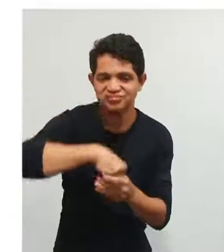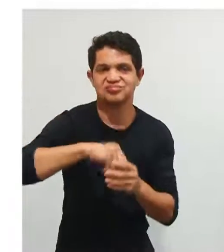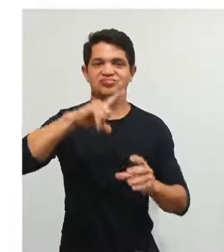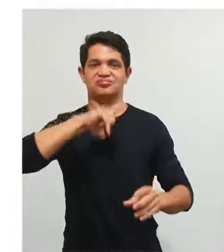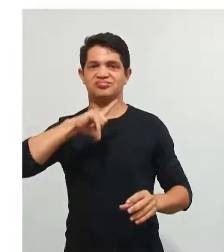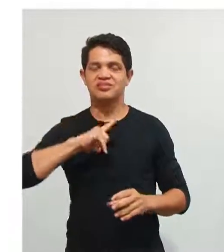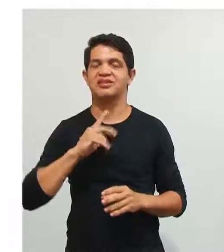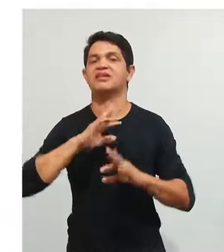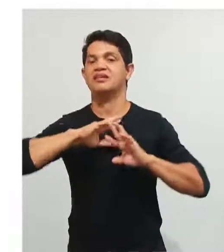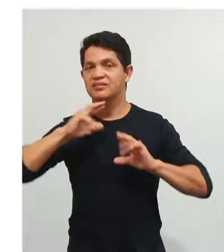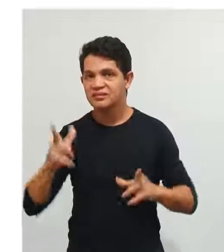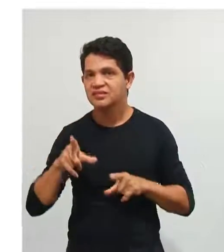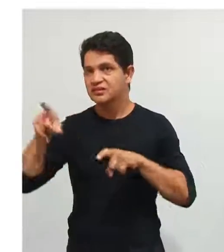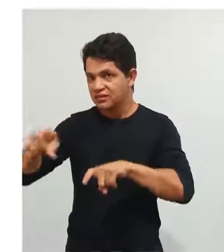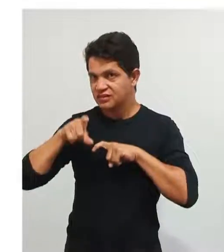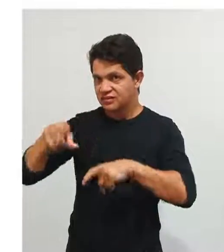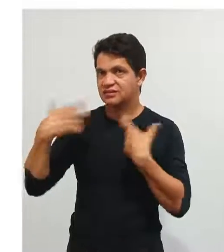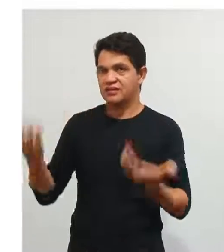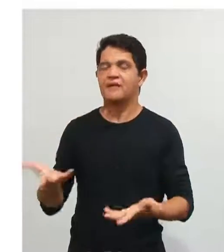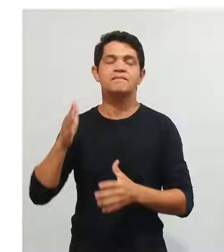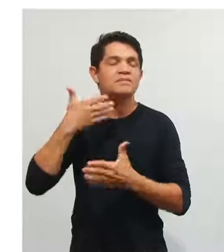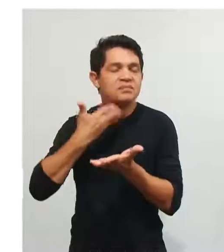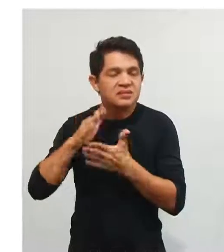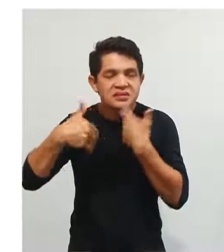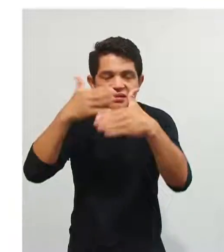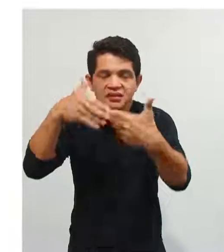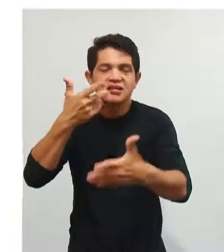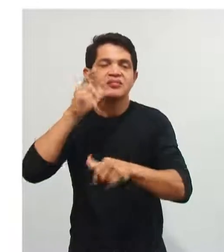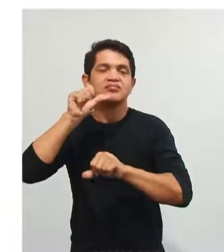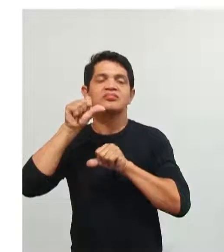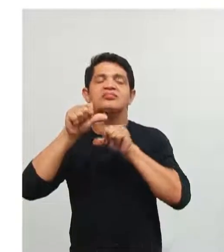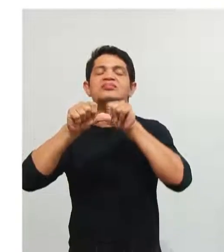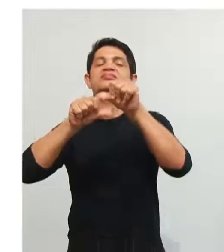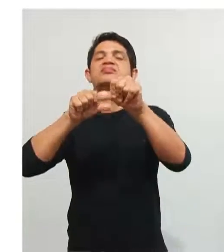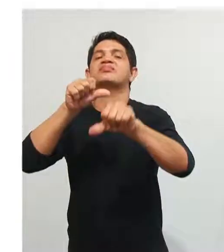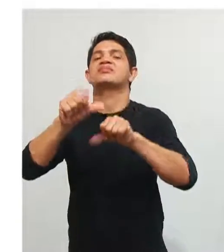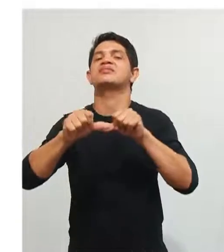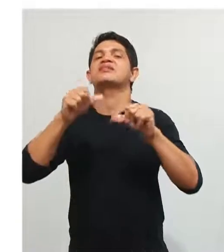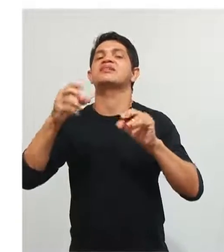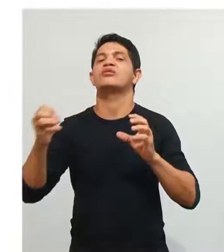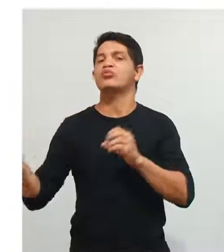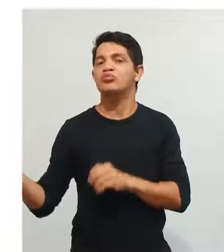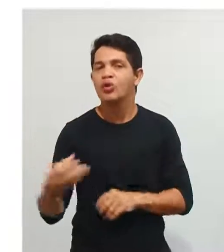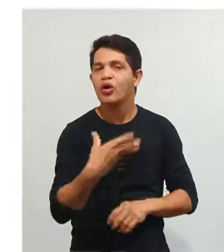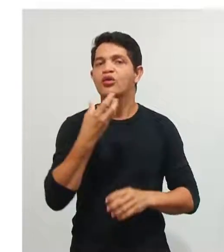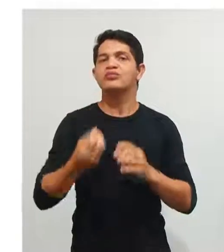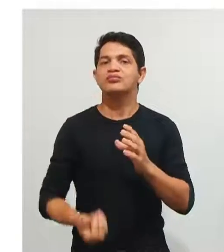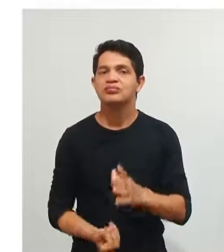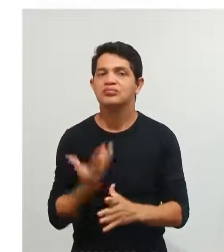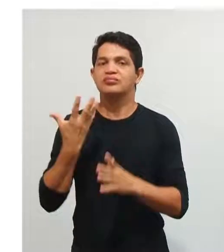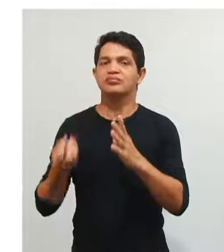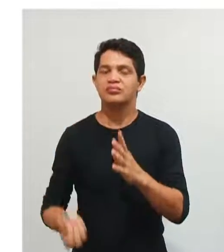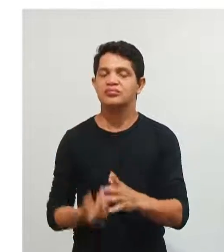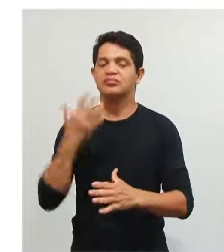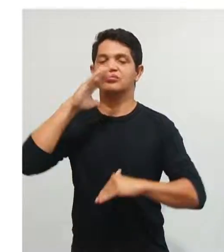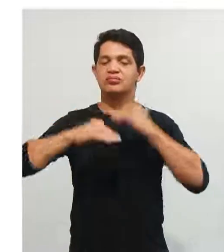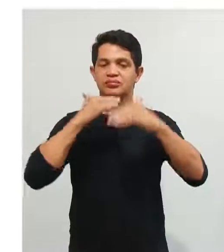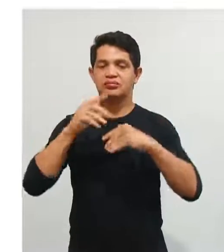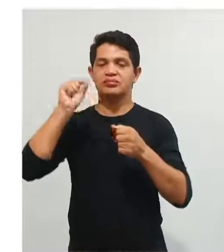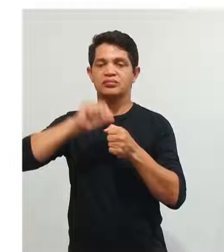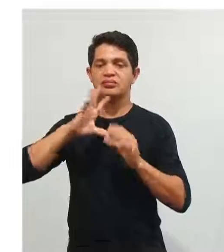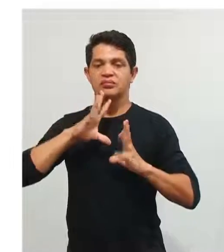fogueira. Com o passar do tempo, o modelo de música sertaneja encontrado no oeste paulista, no